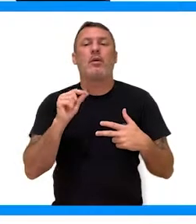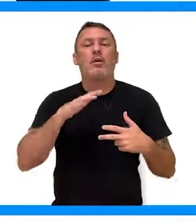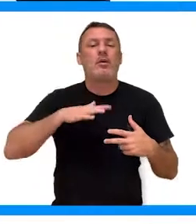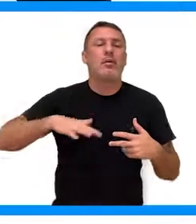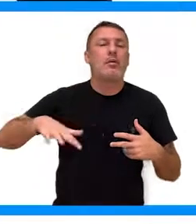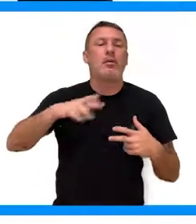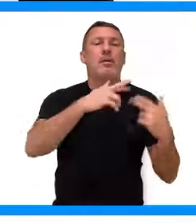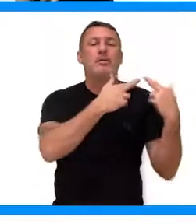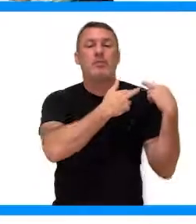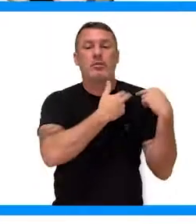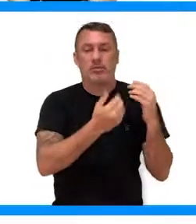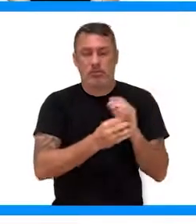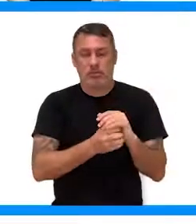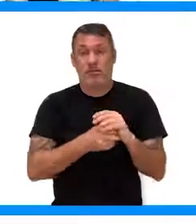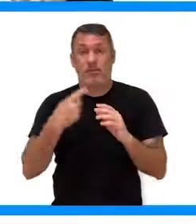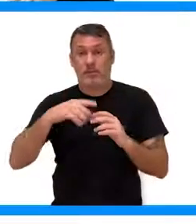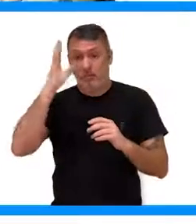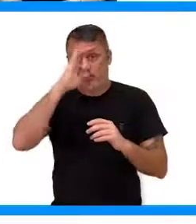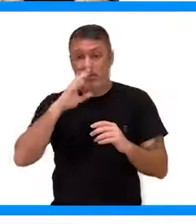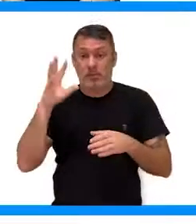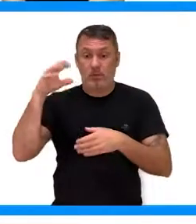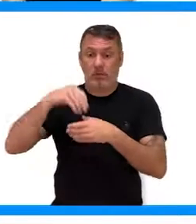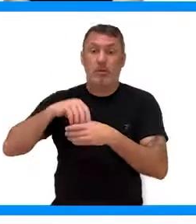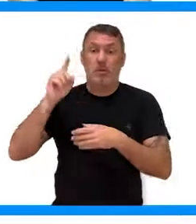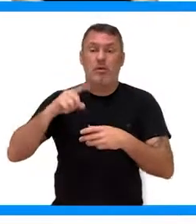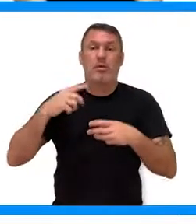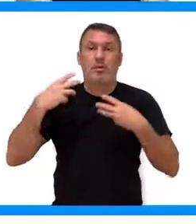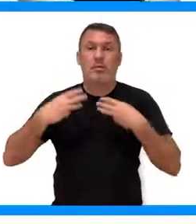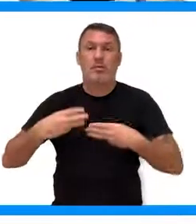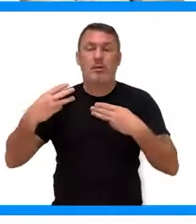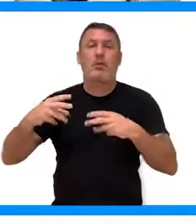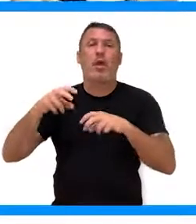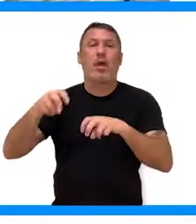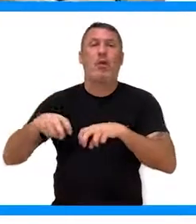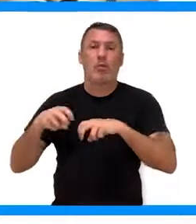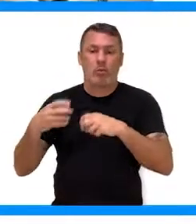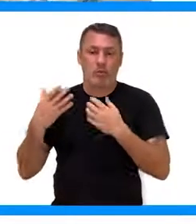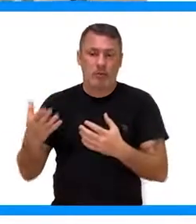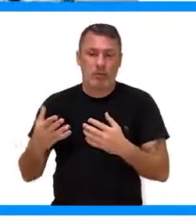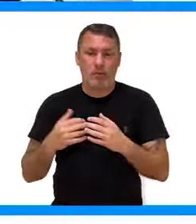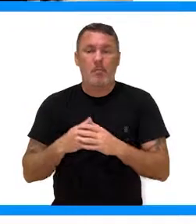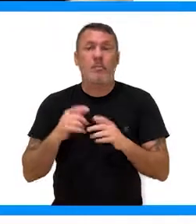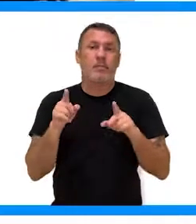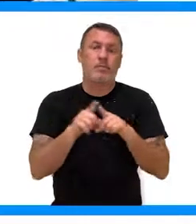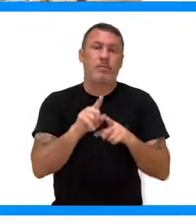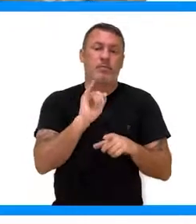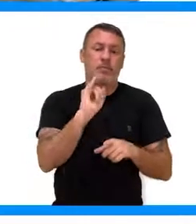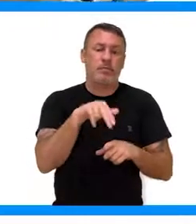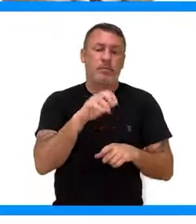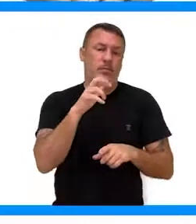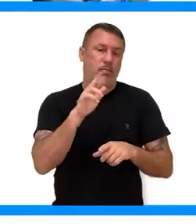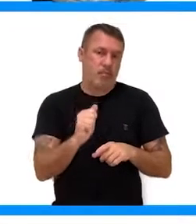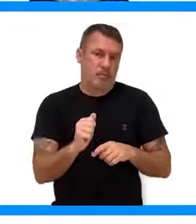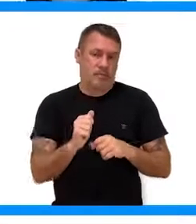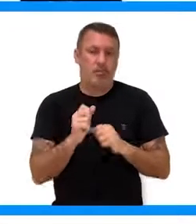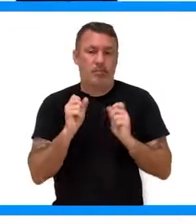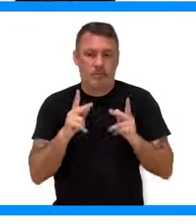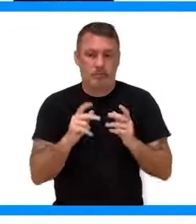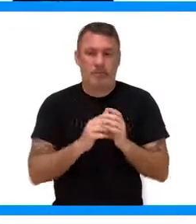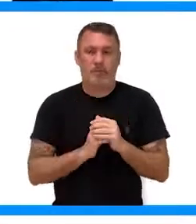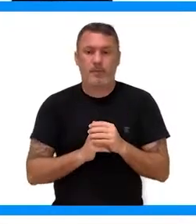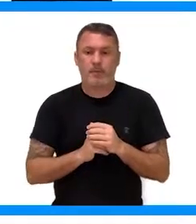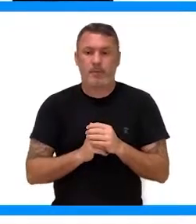administrador territorial nacional. No caso, nós estamos aqui nos referindo ao Ministério da Agricultura e